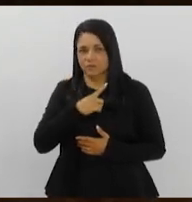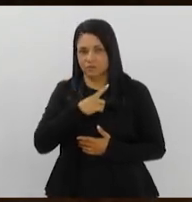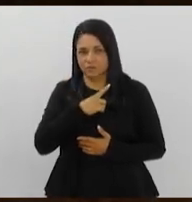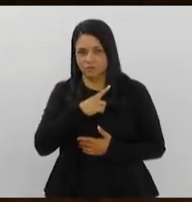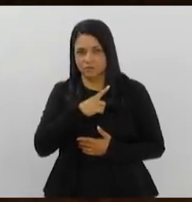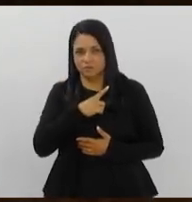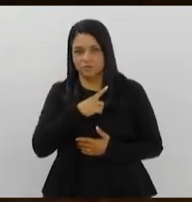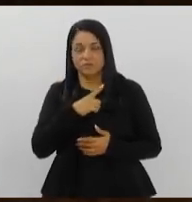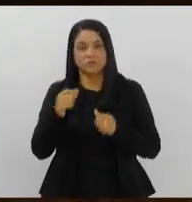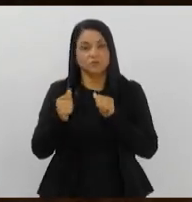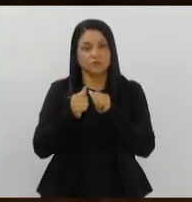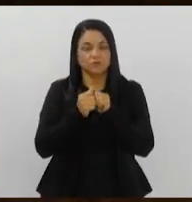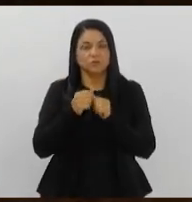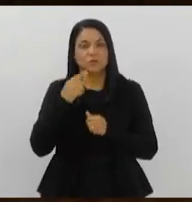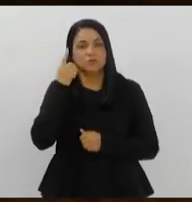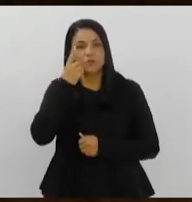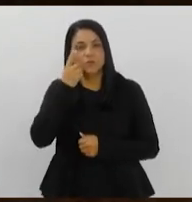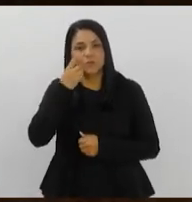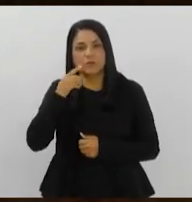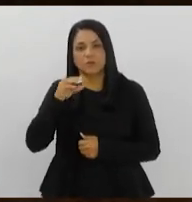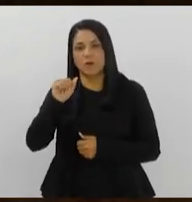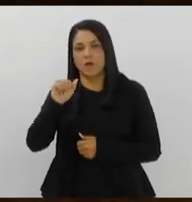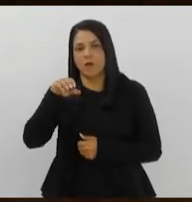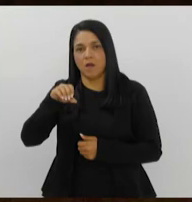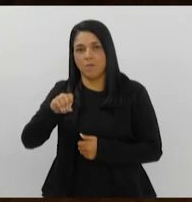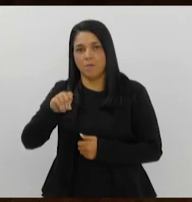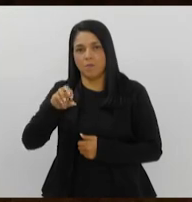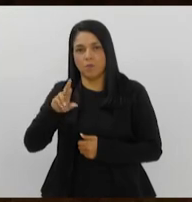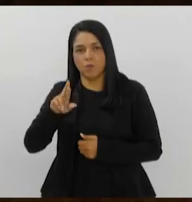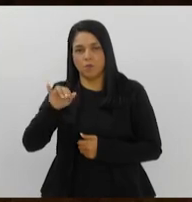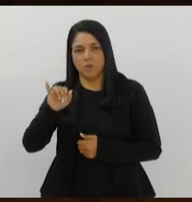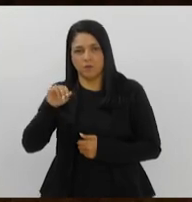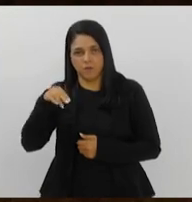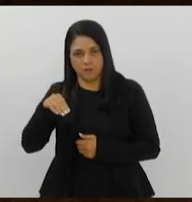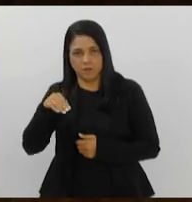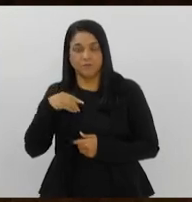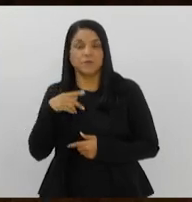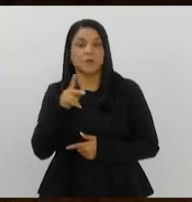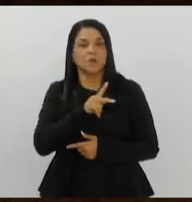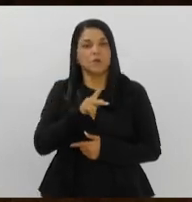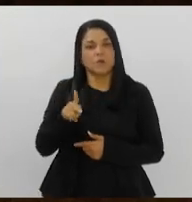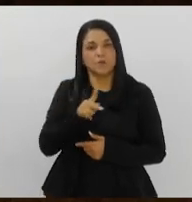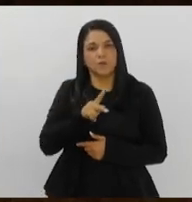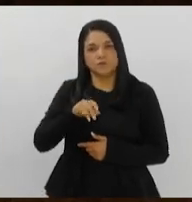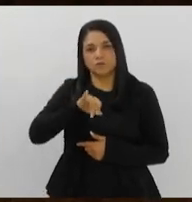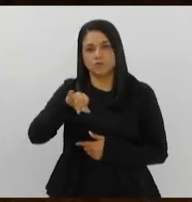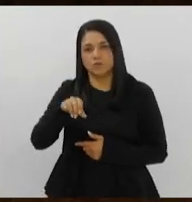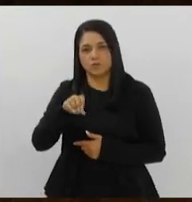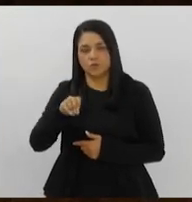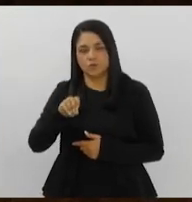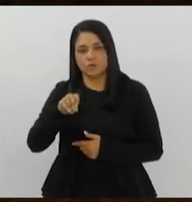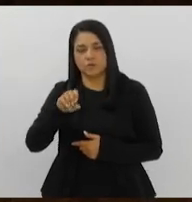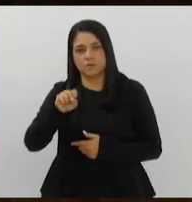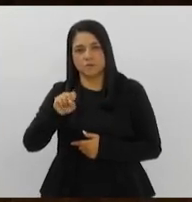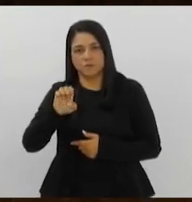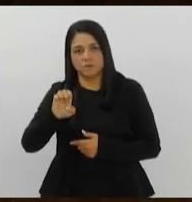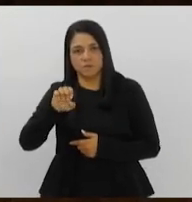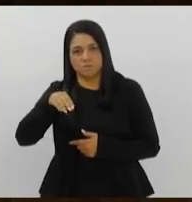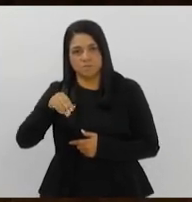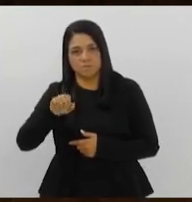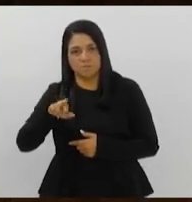junto com o deputado Rodrigo Amorim e o professor Josemar,